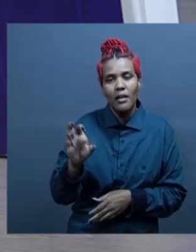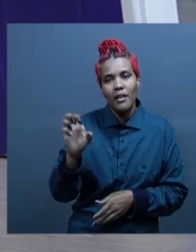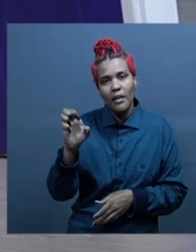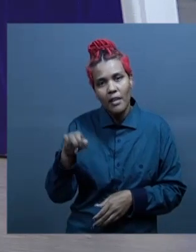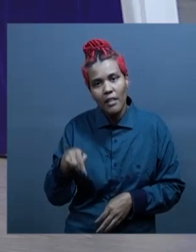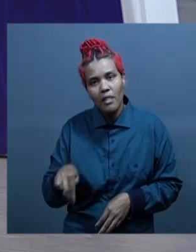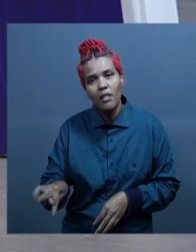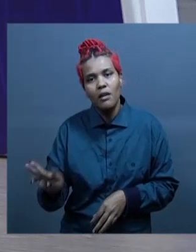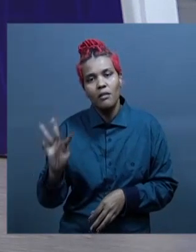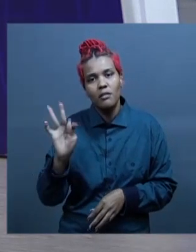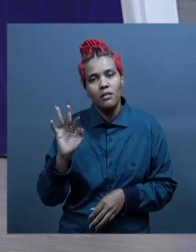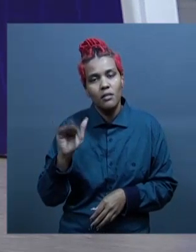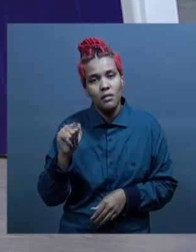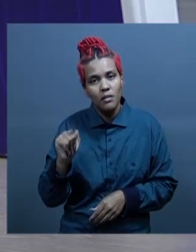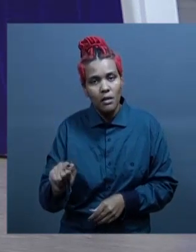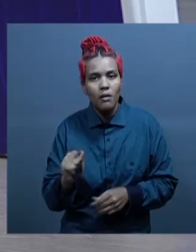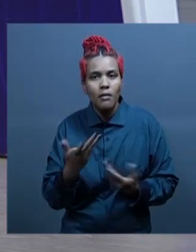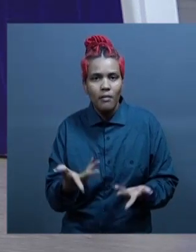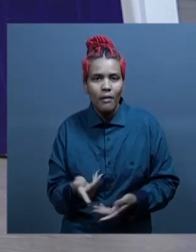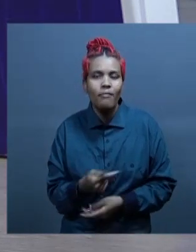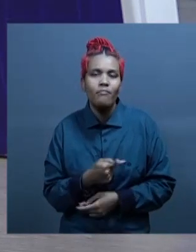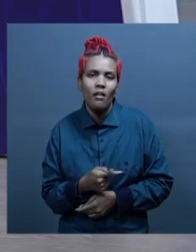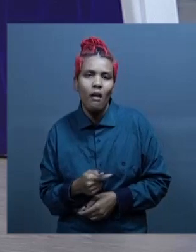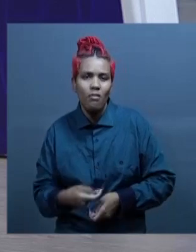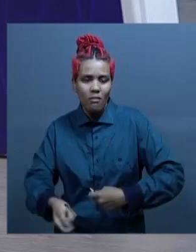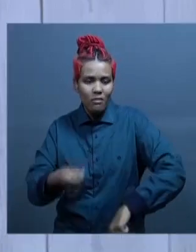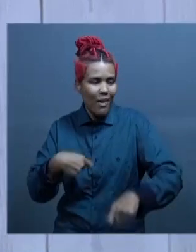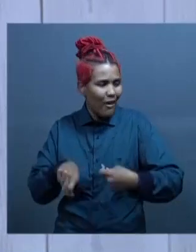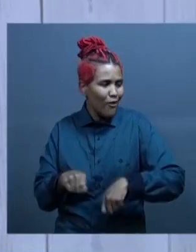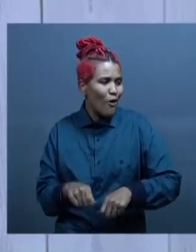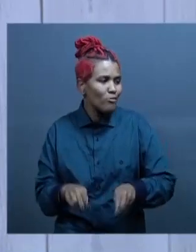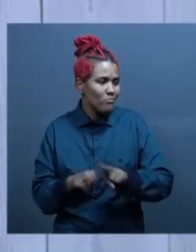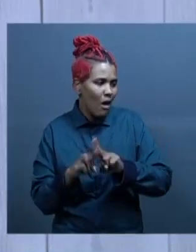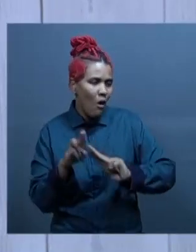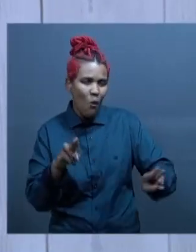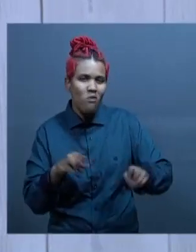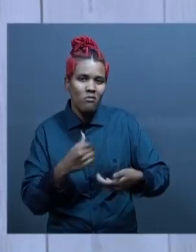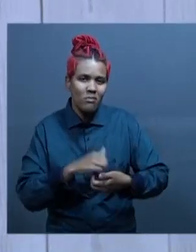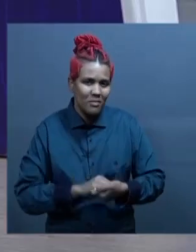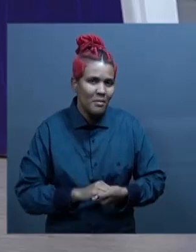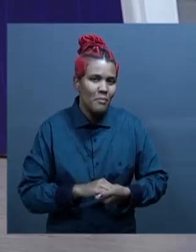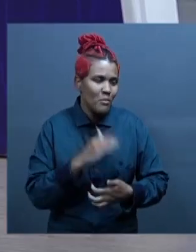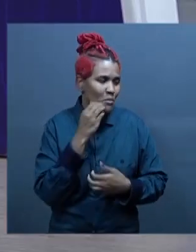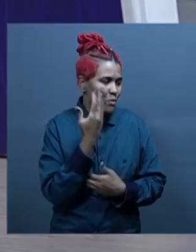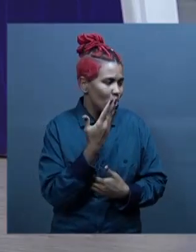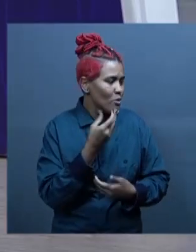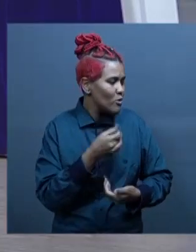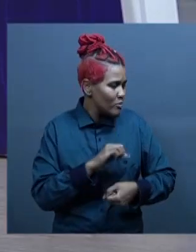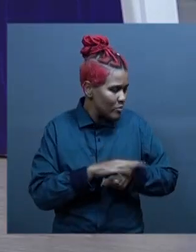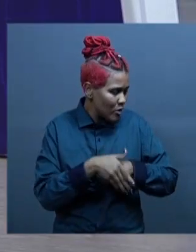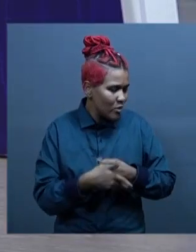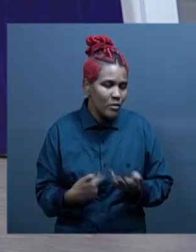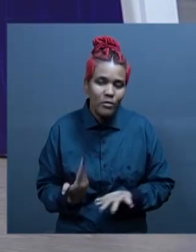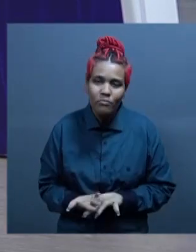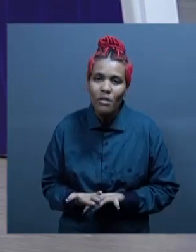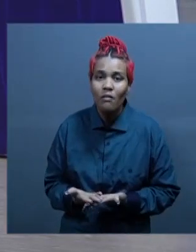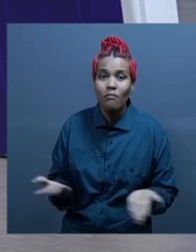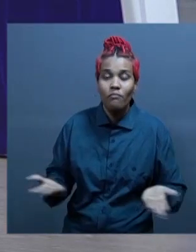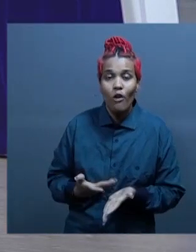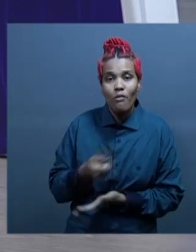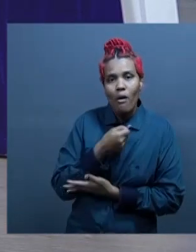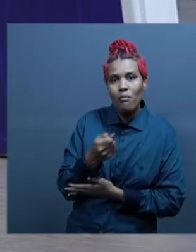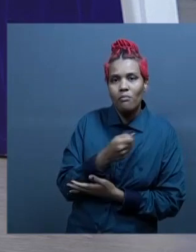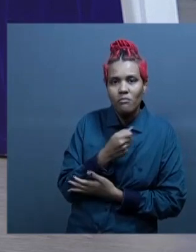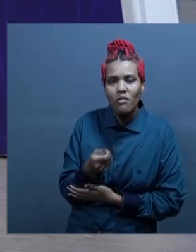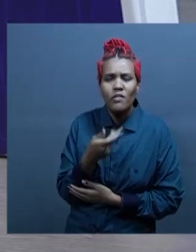de gestão de negócios a fase em que da ufu boa noite profissionalmente patrícia mills a reportagem falam sobre a evolução